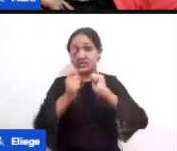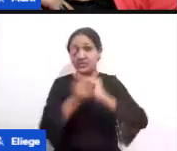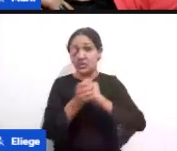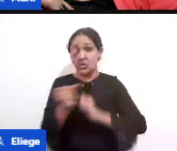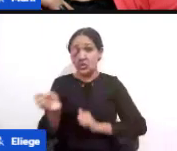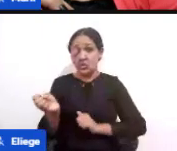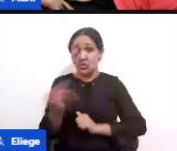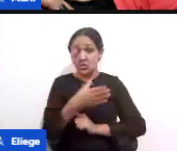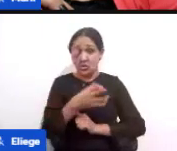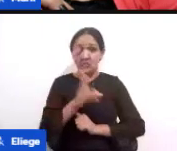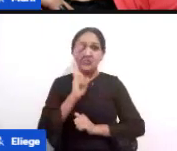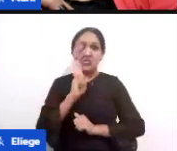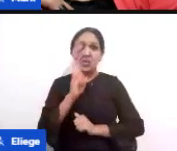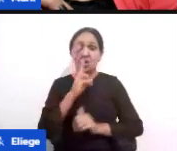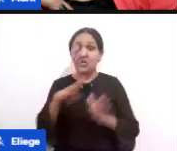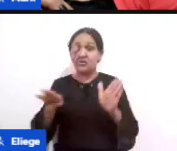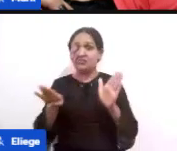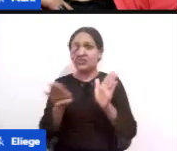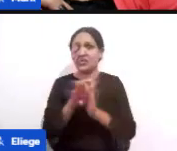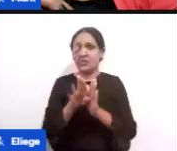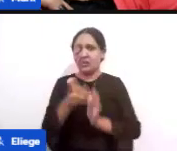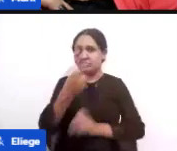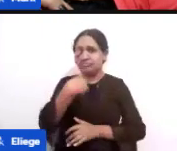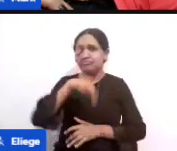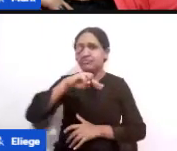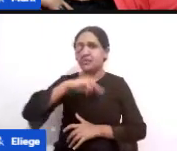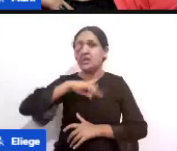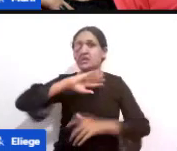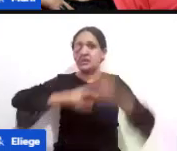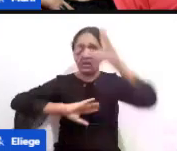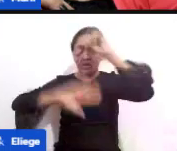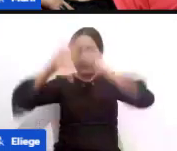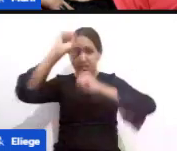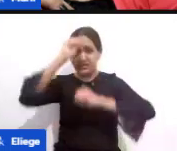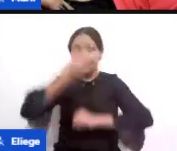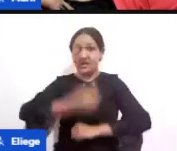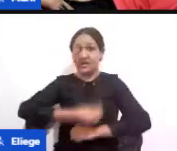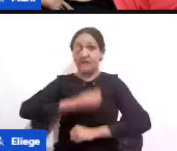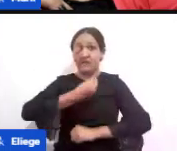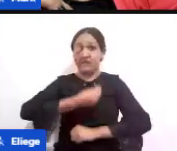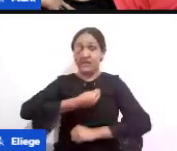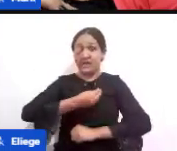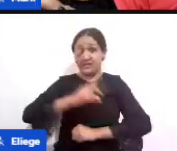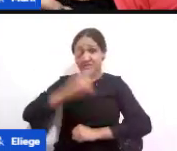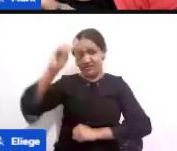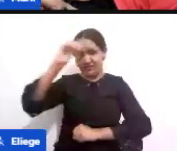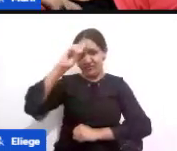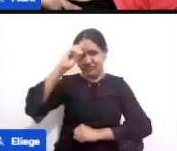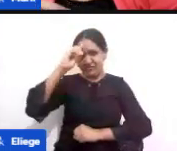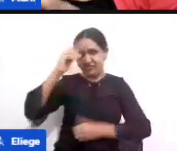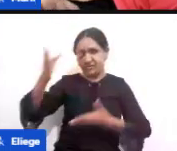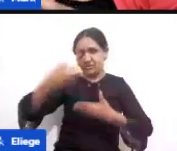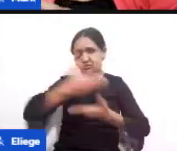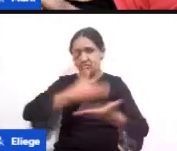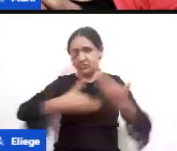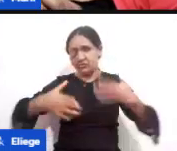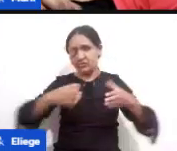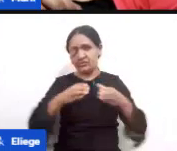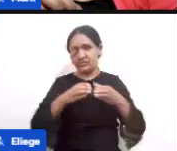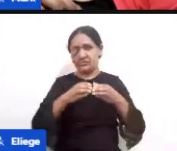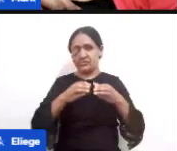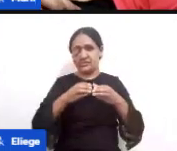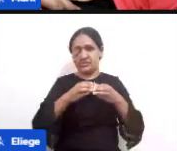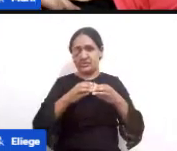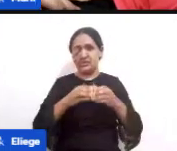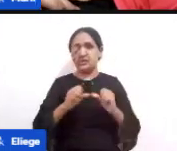chegou. Cabe a nós aprender a viver cada dia de forma positiva. Isso, gente,